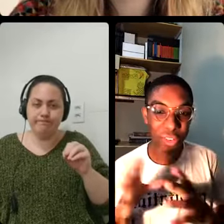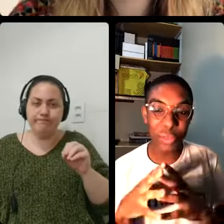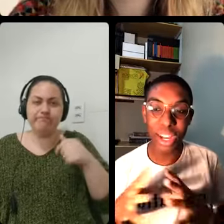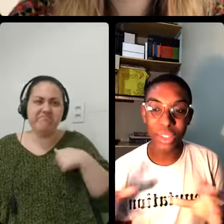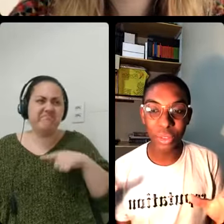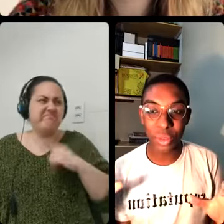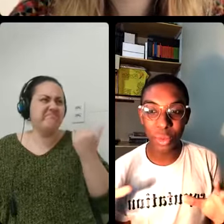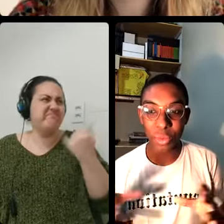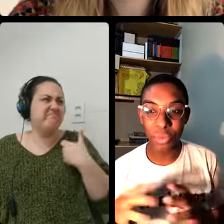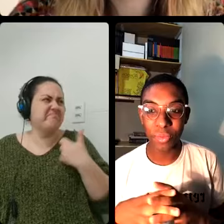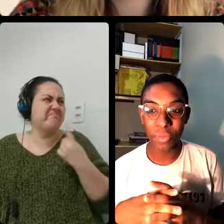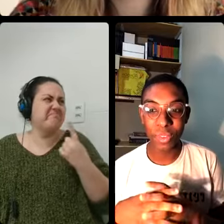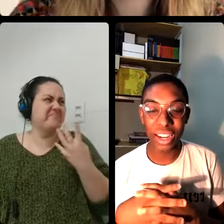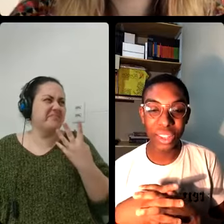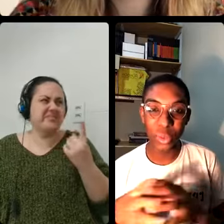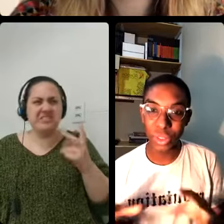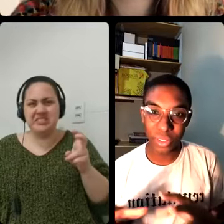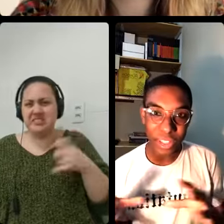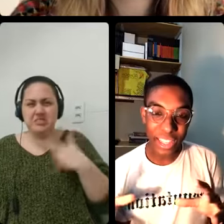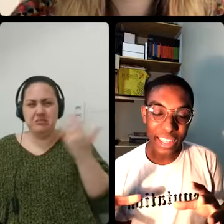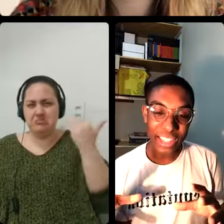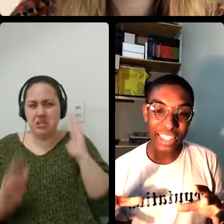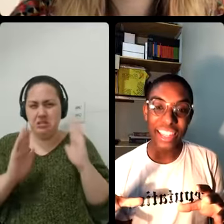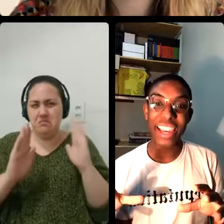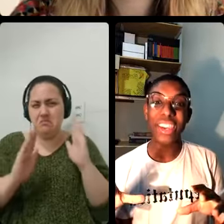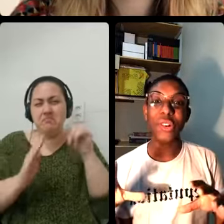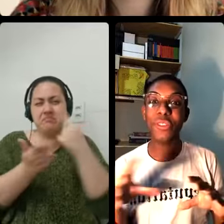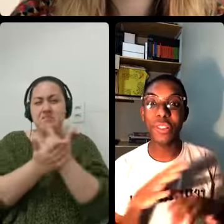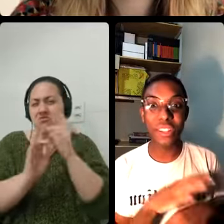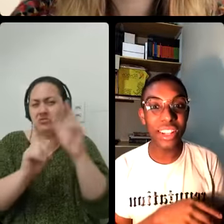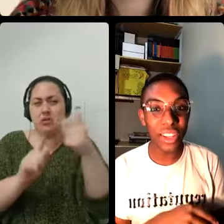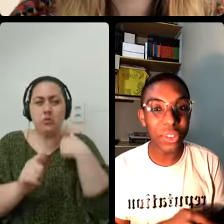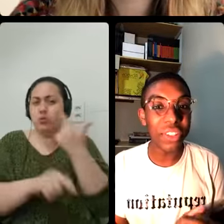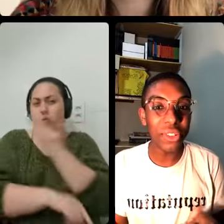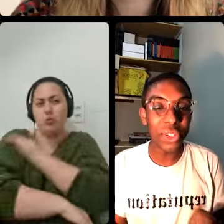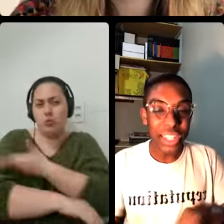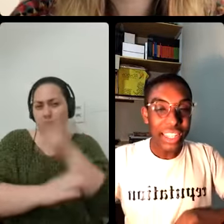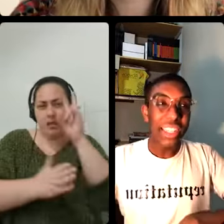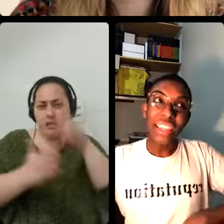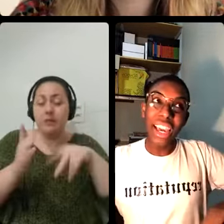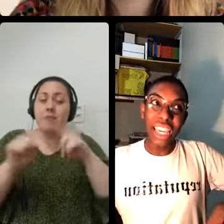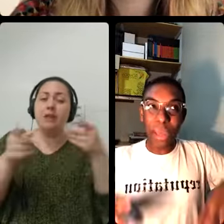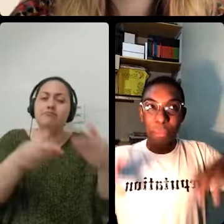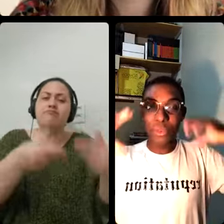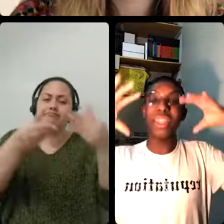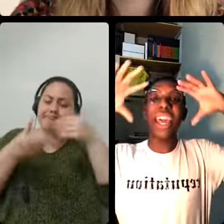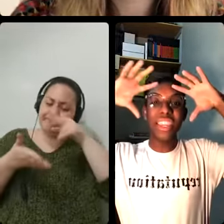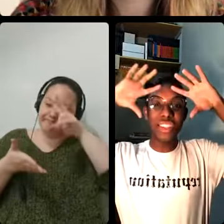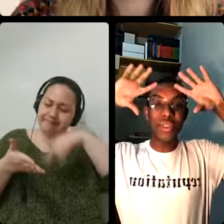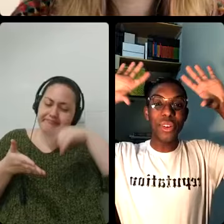estava acostumado com a leitura. E aí eu fui ler o livro e aí